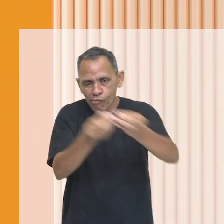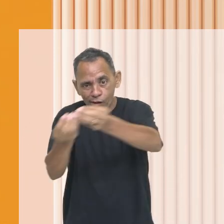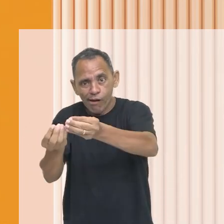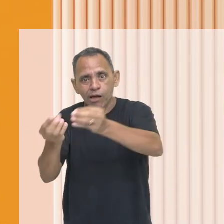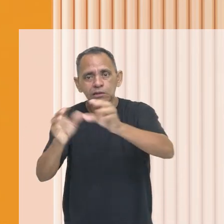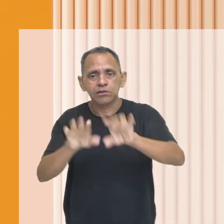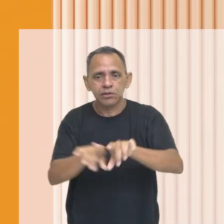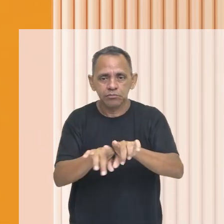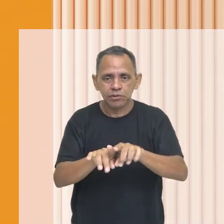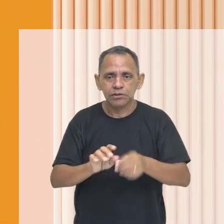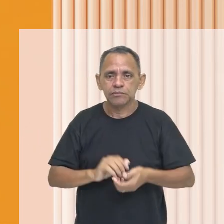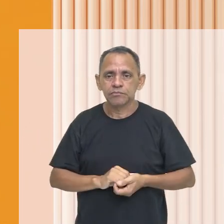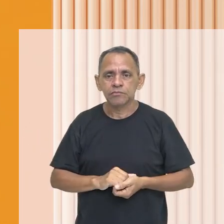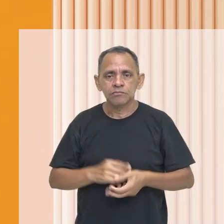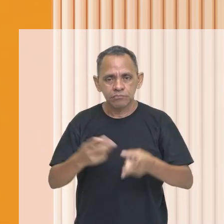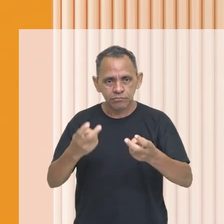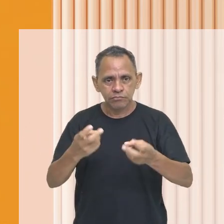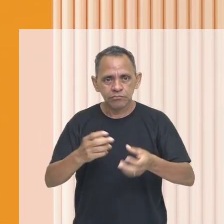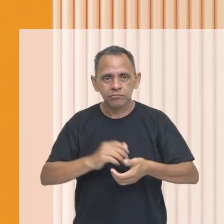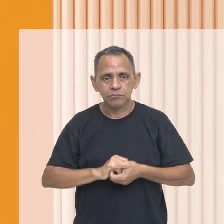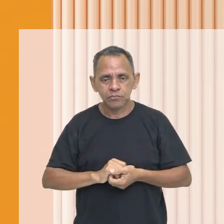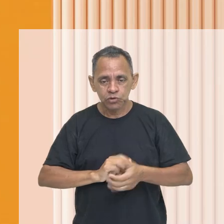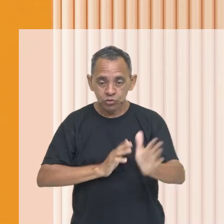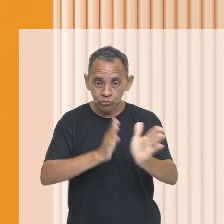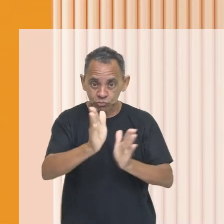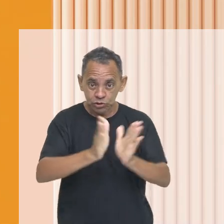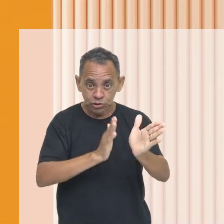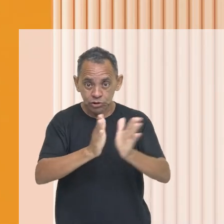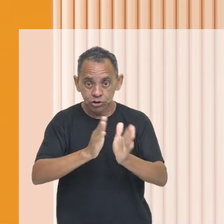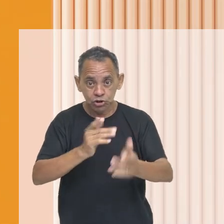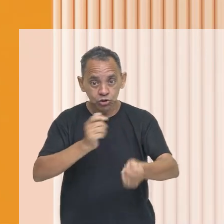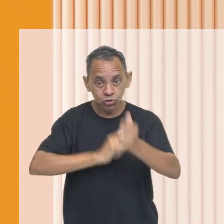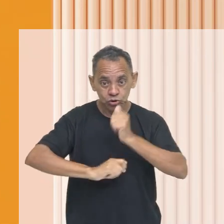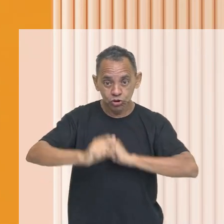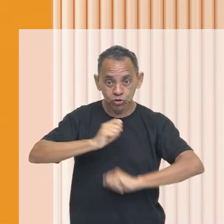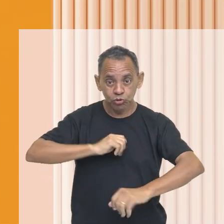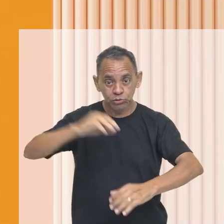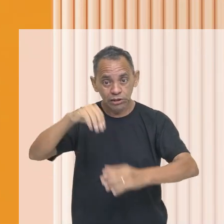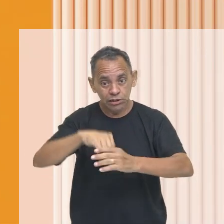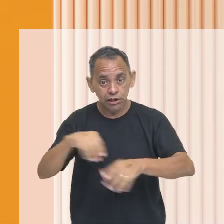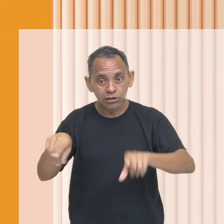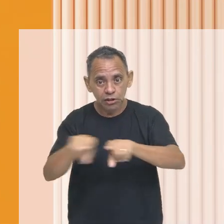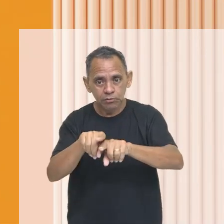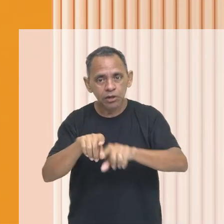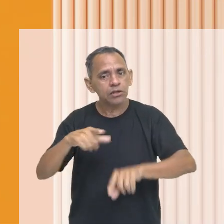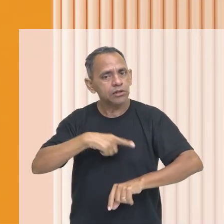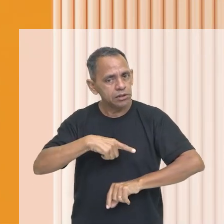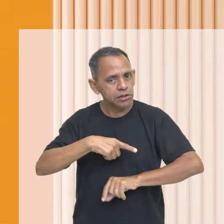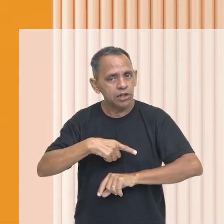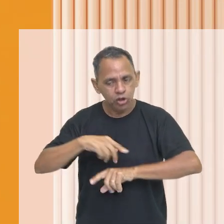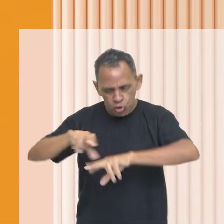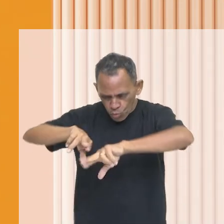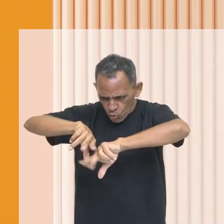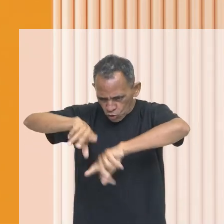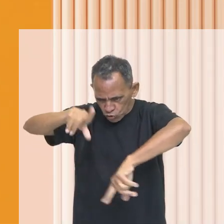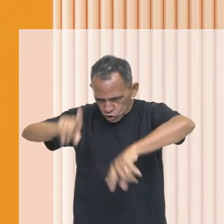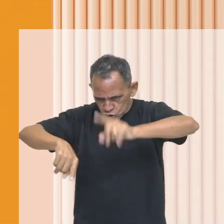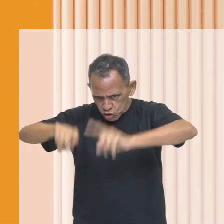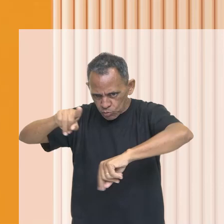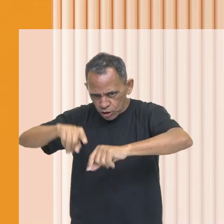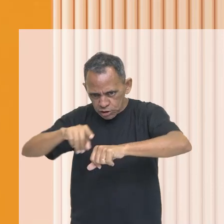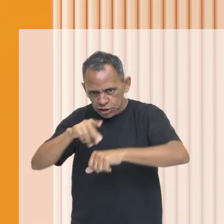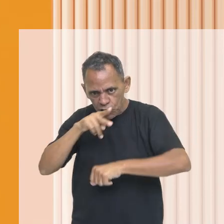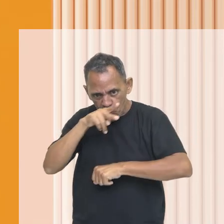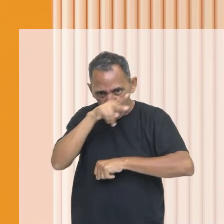ter, diante deste ciclo econômico, né, uma exploração forte em